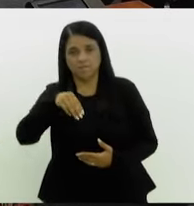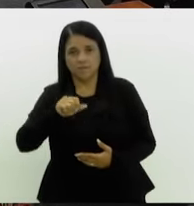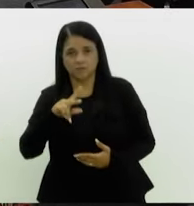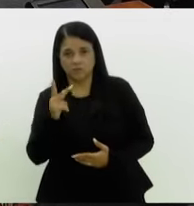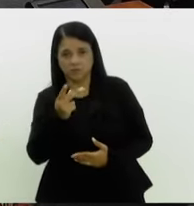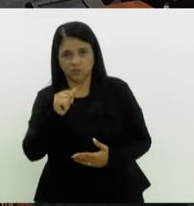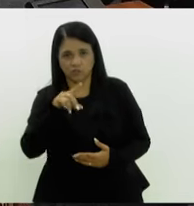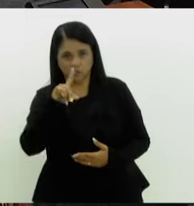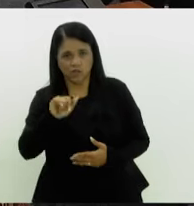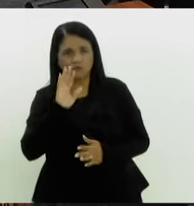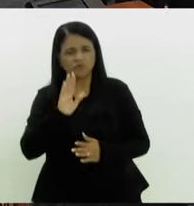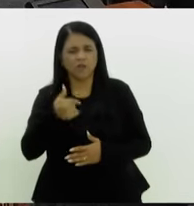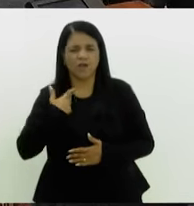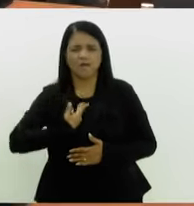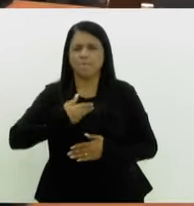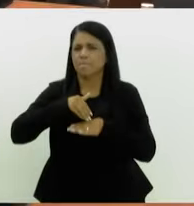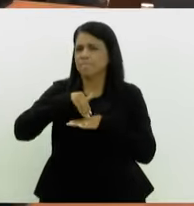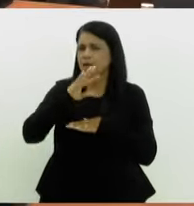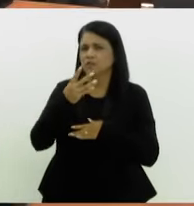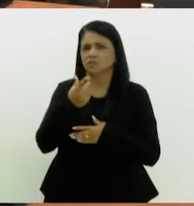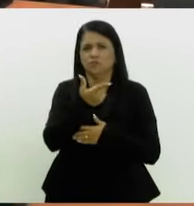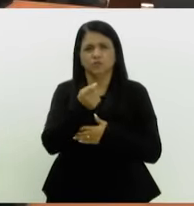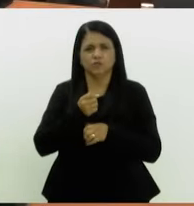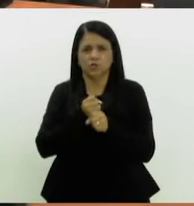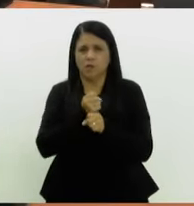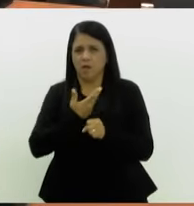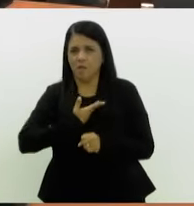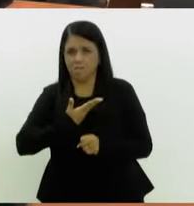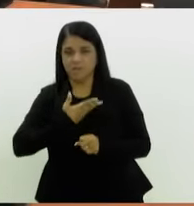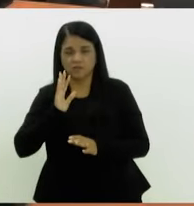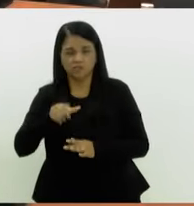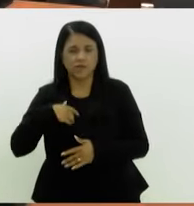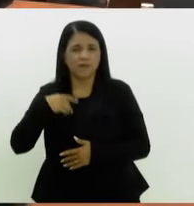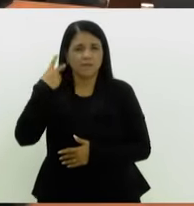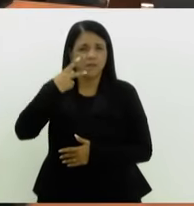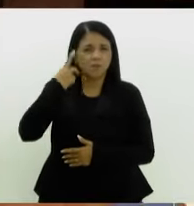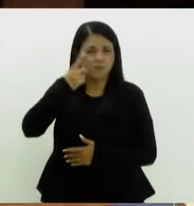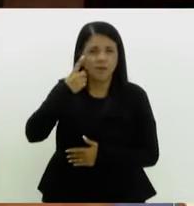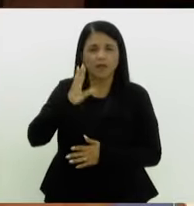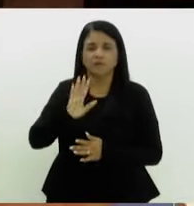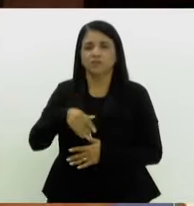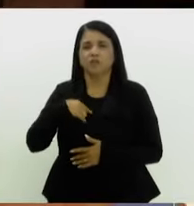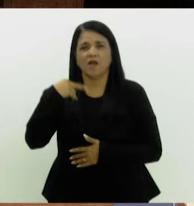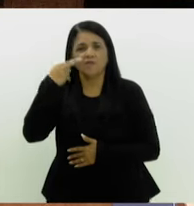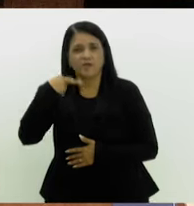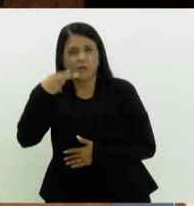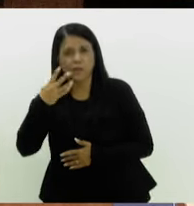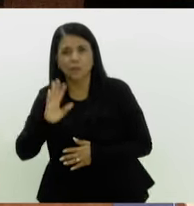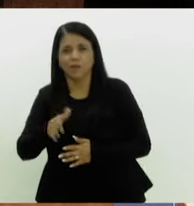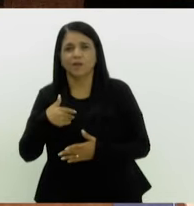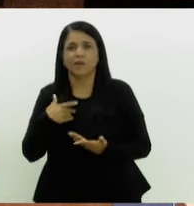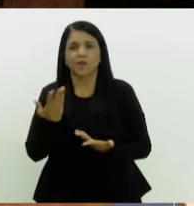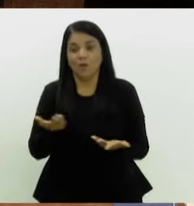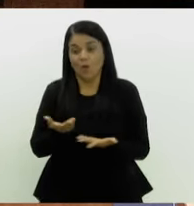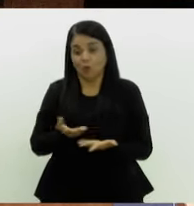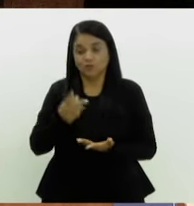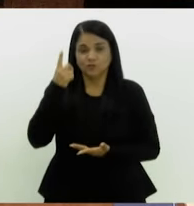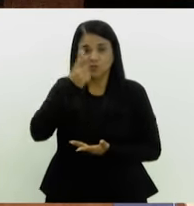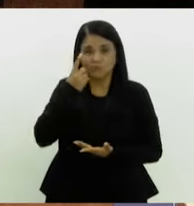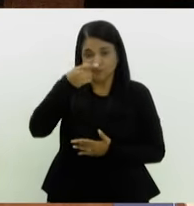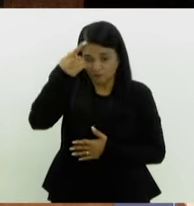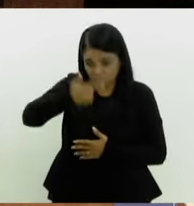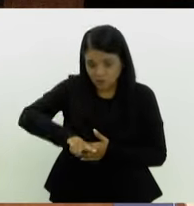foi vereadora presidente da Câmara não sei quantas vezes prefeita quantas vezes ela quis ser hoje deputada estadual de